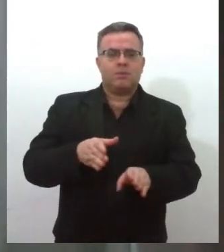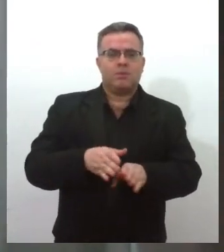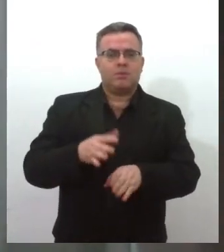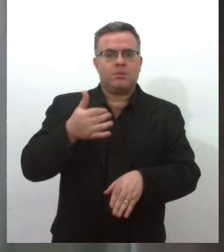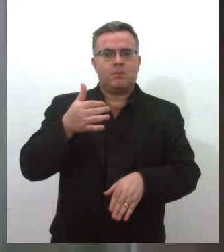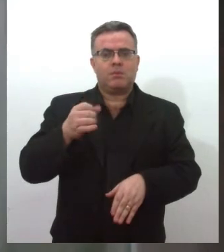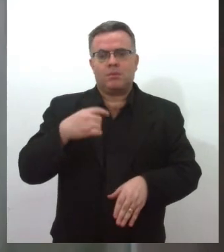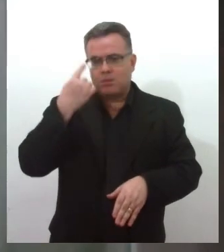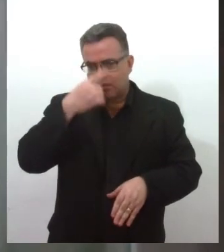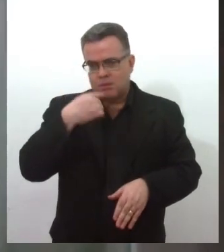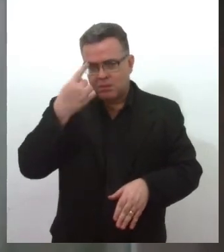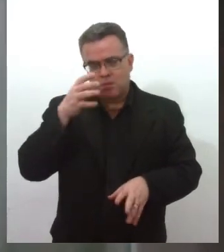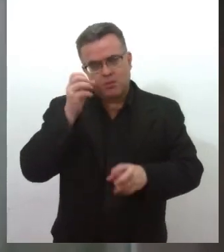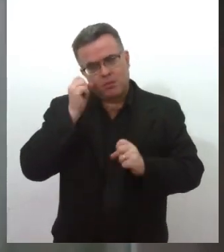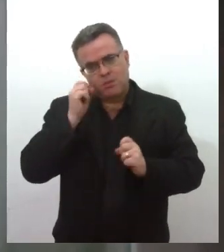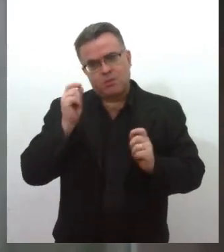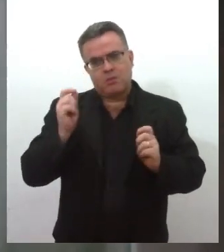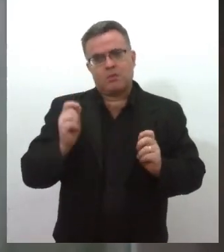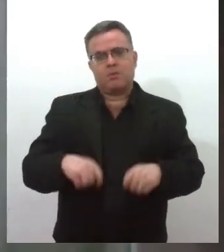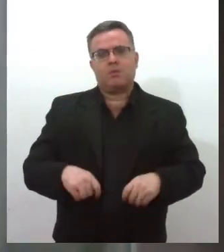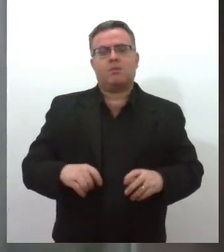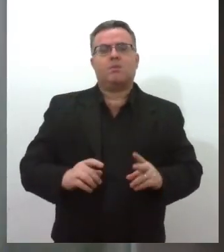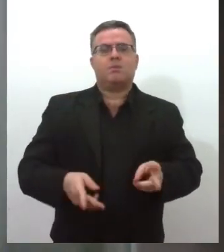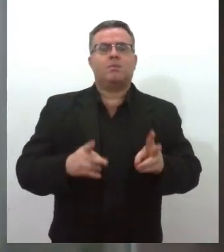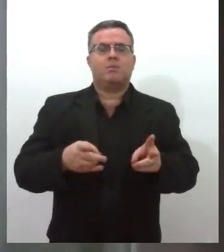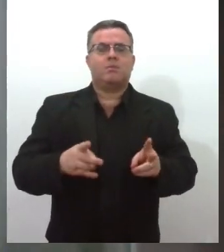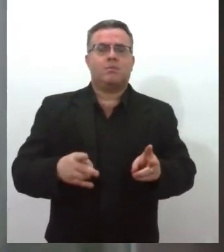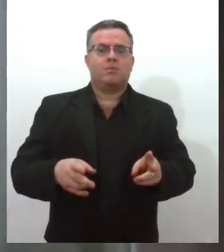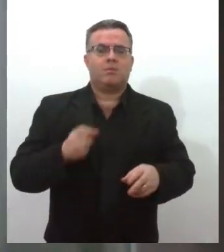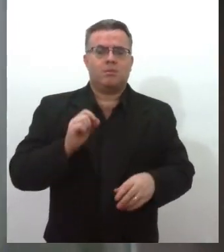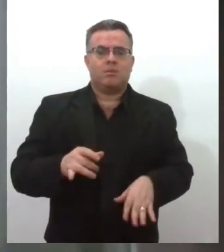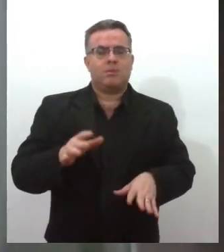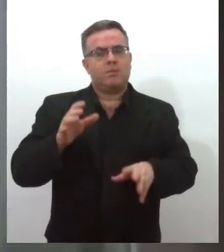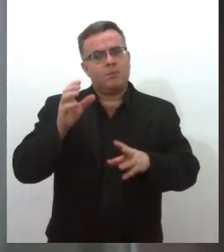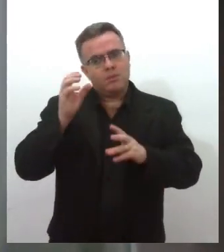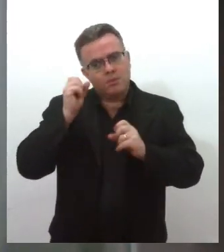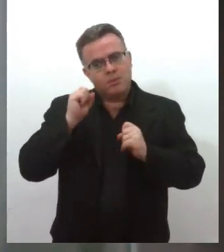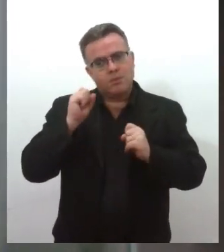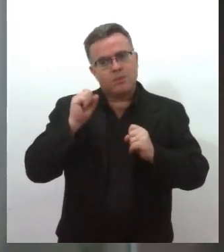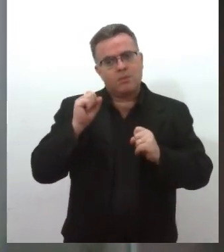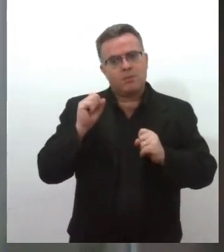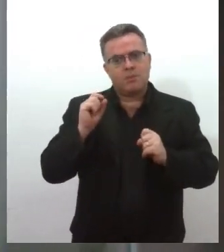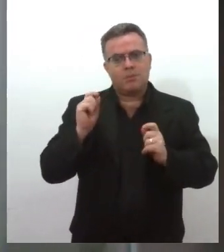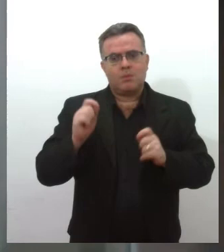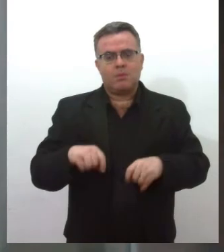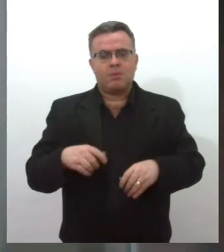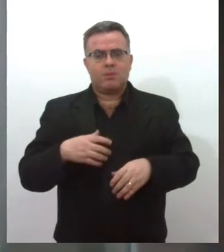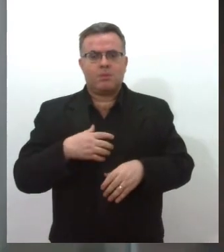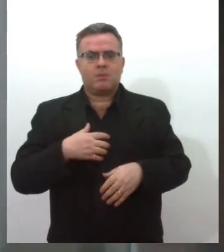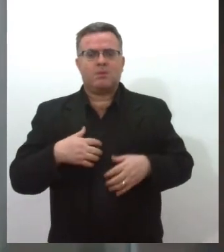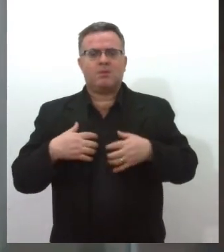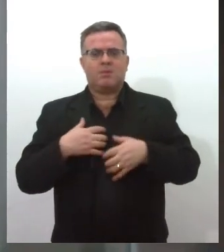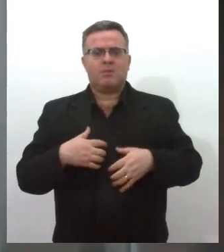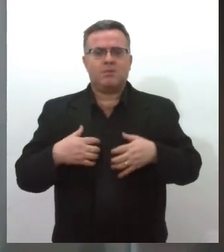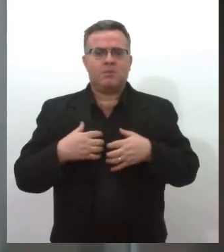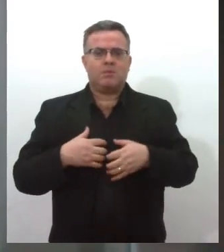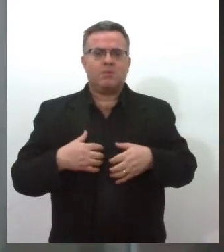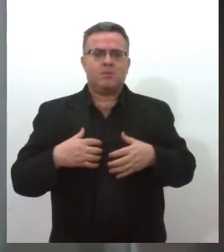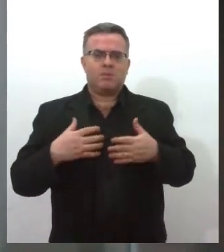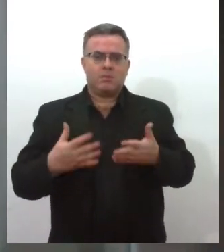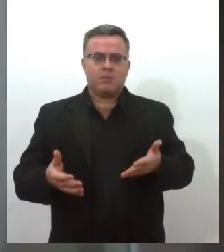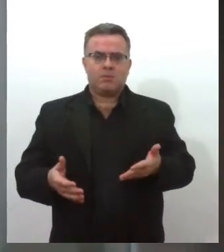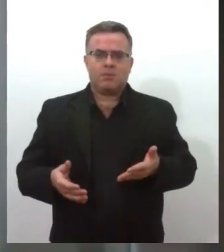horas de sono. Mas, na prática, o que nós sabemos é que, se você dorme, né, e você se sente relaxado, esse seu sono já é um